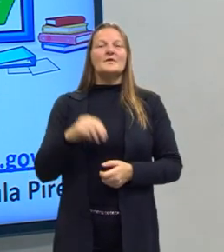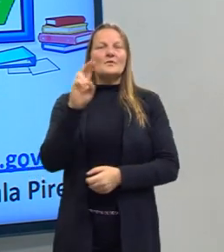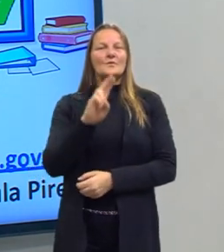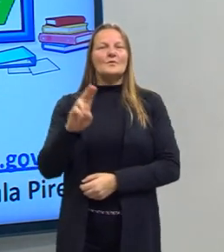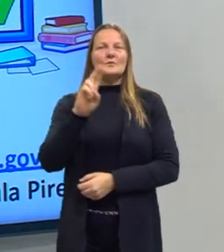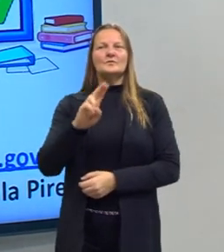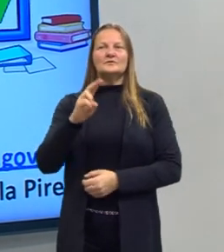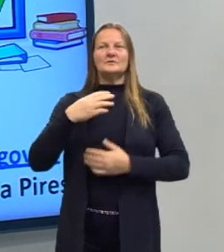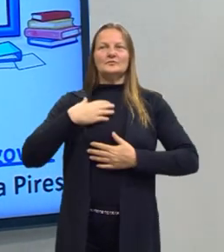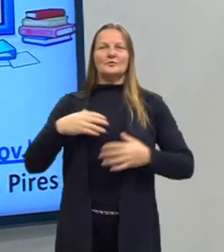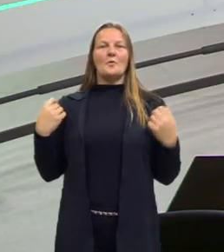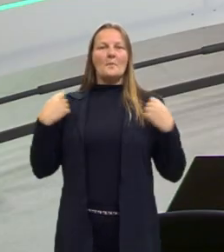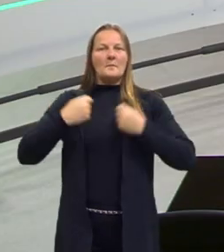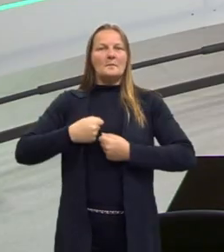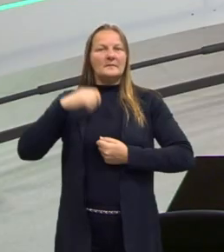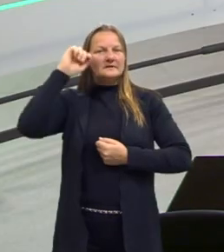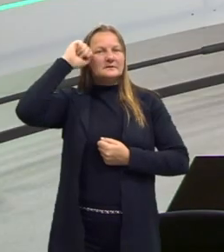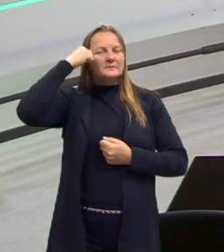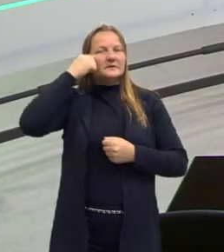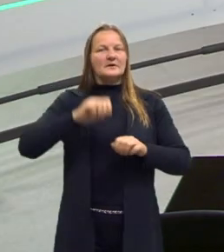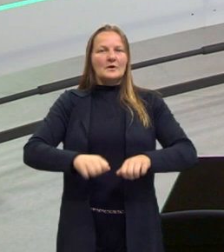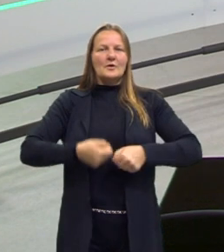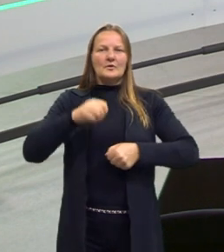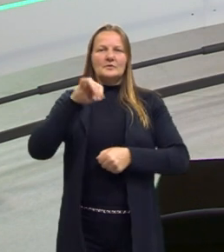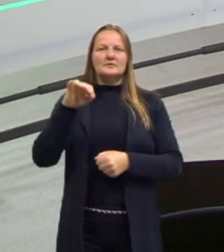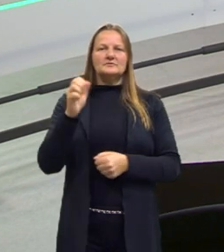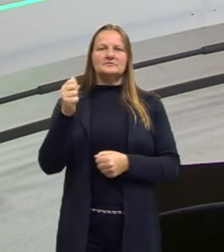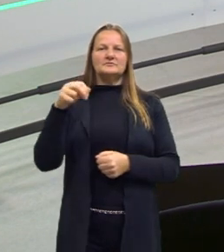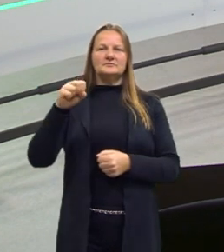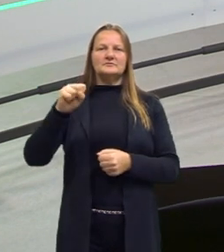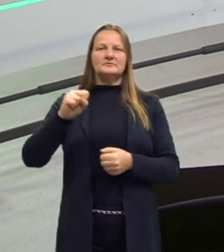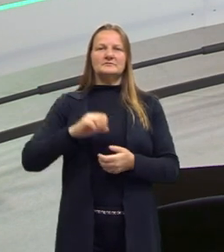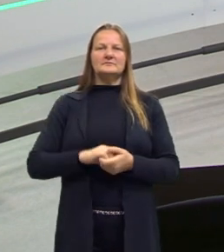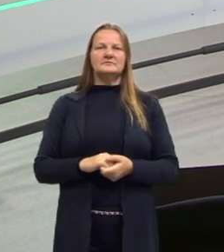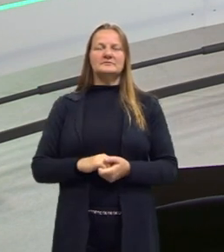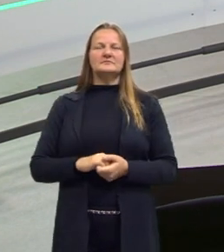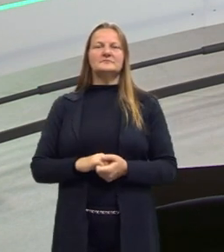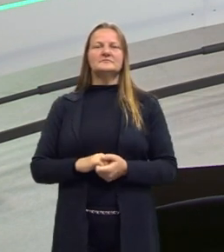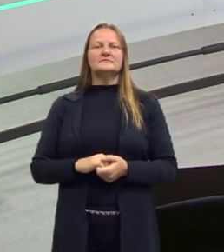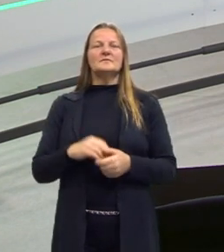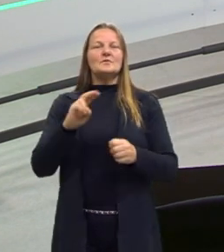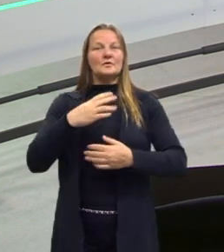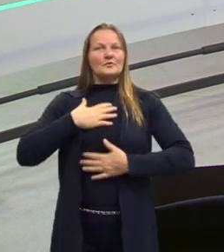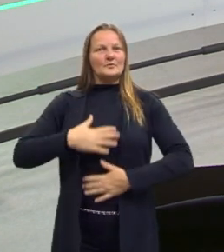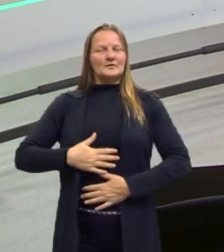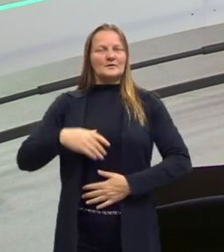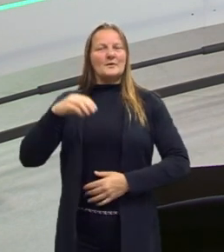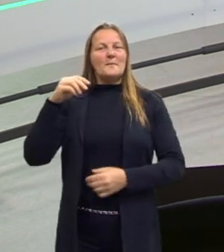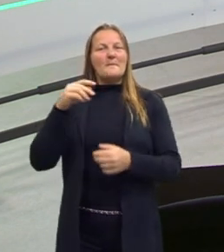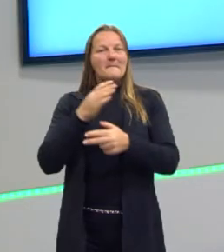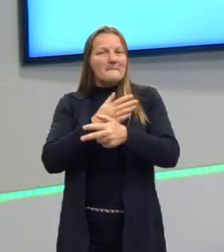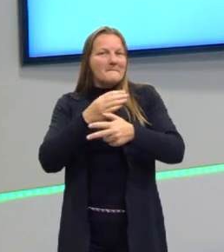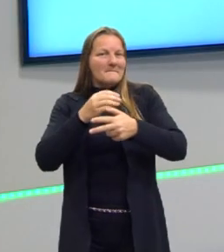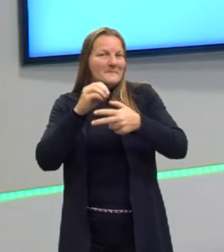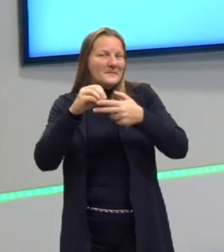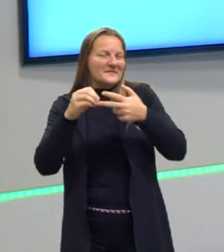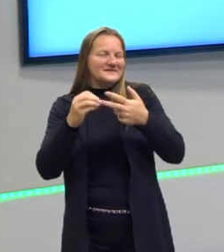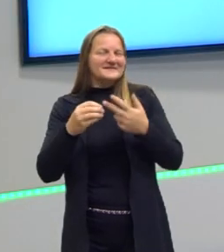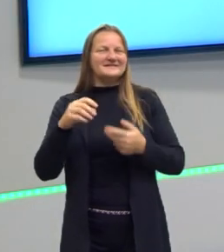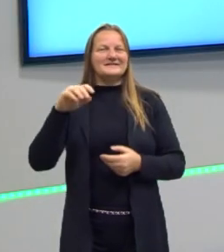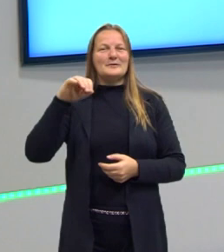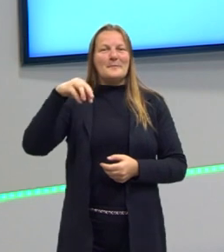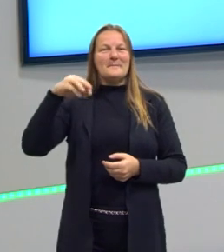um blazer Preto uma calça jeans e também estou usando a camiseta do projeto na forma gente onde está